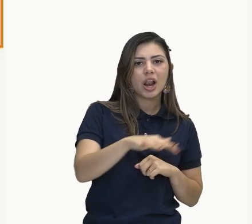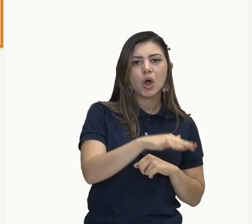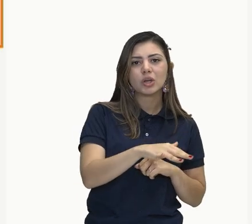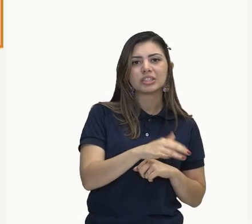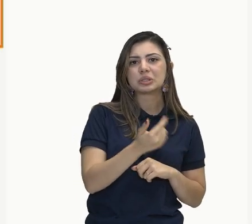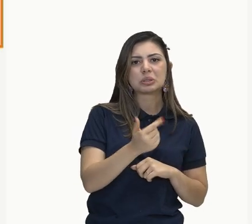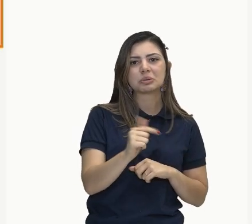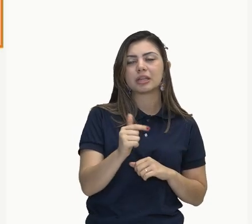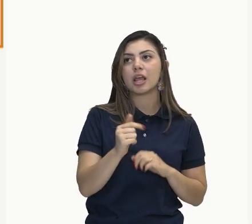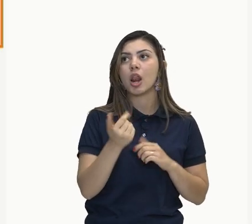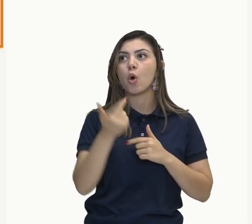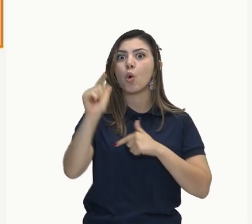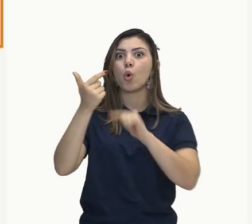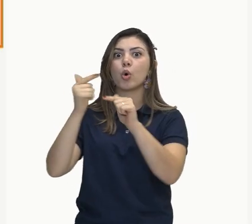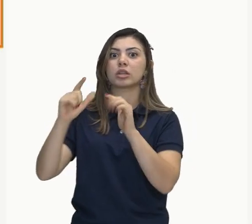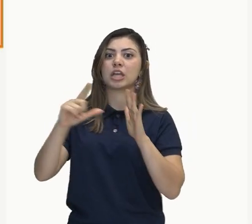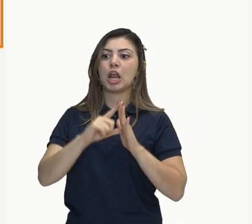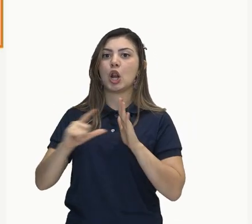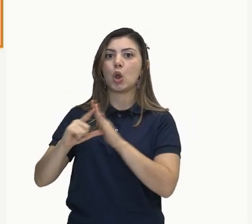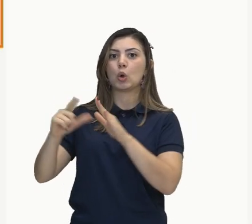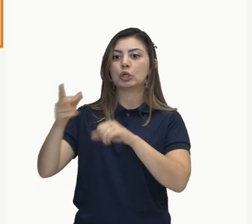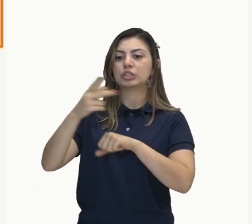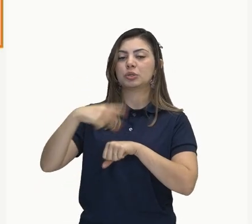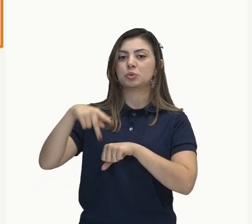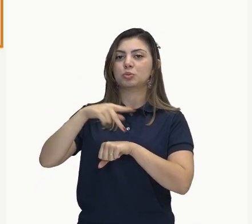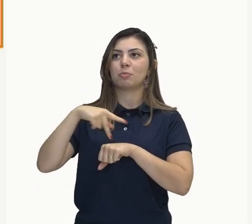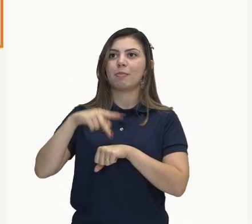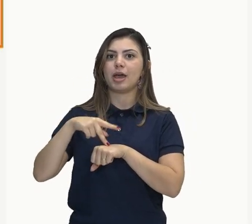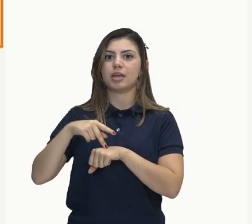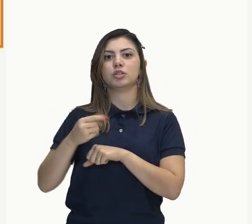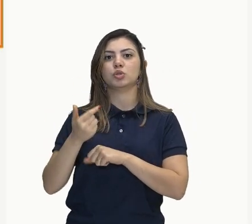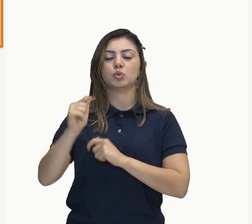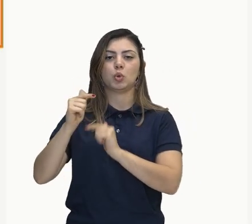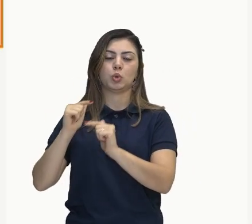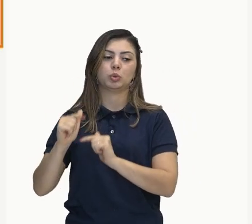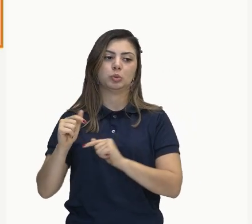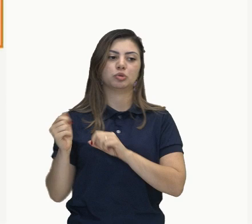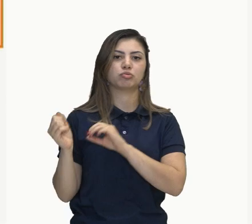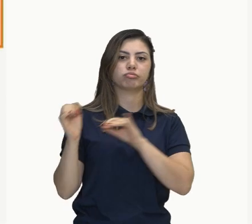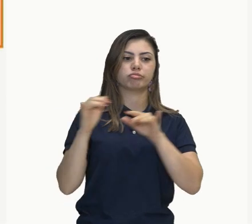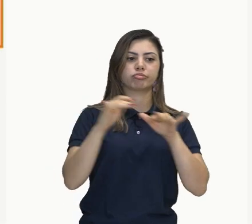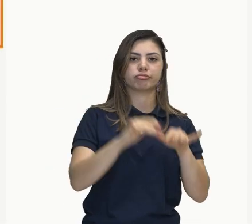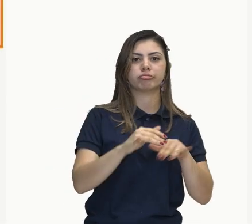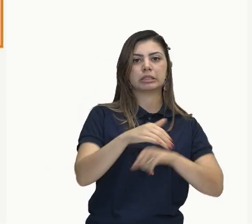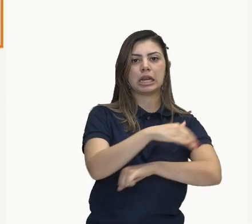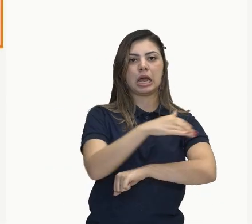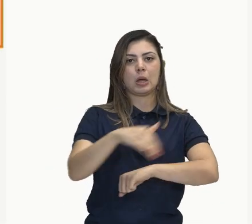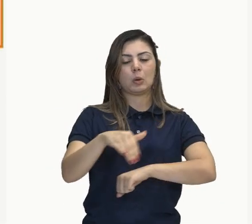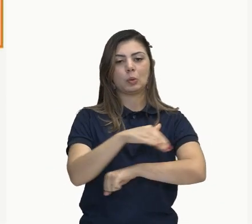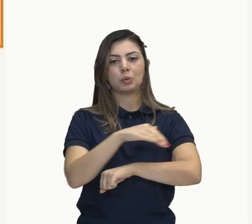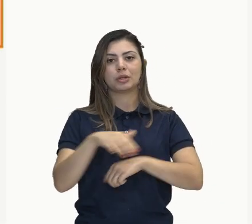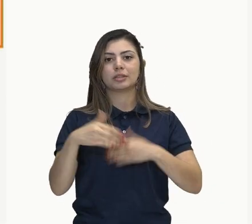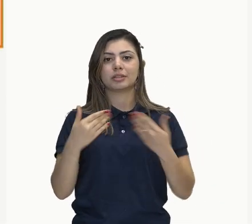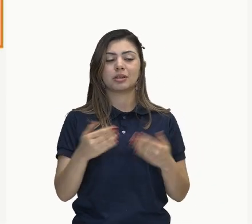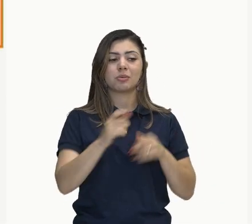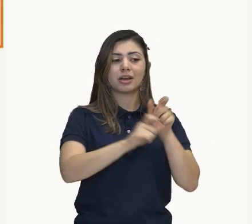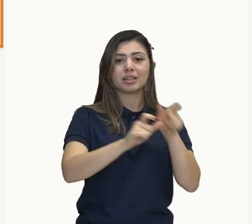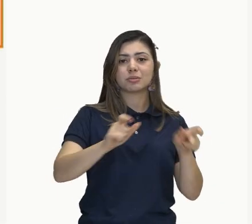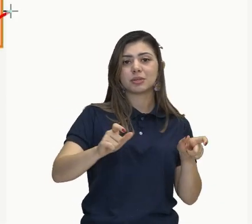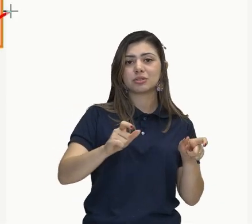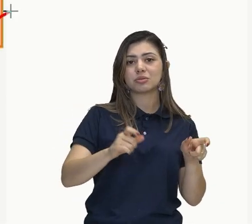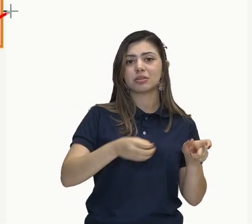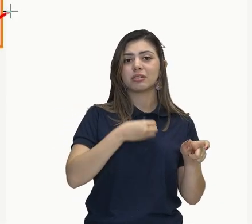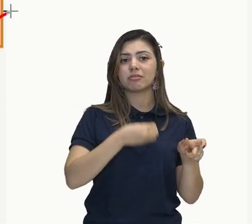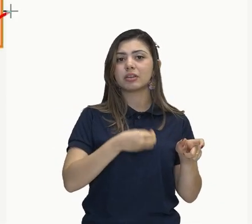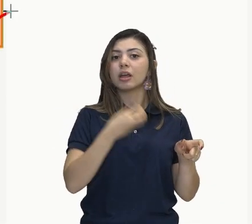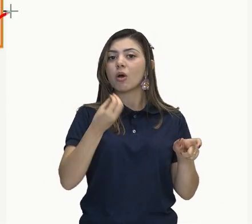lojas de franquias internacionais ao longo daquela rua e ainda a maior parte, né, das pessoas que ali circulam